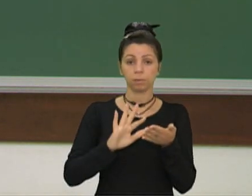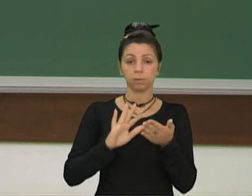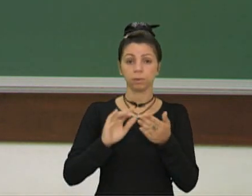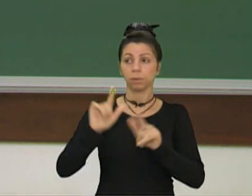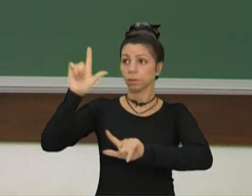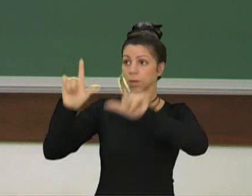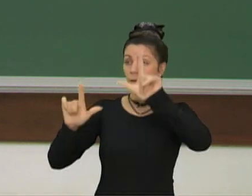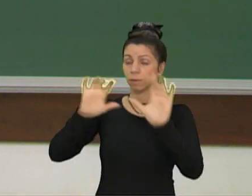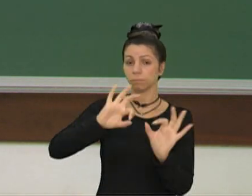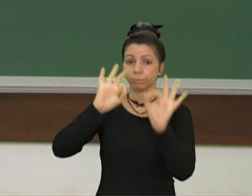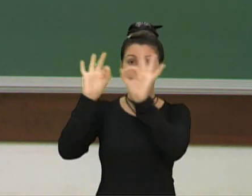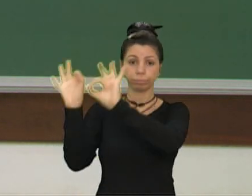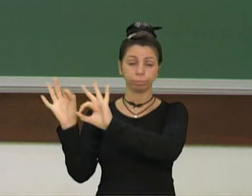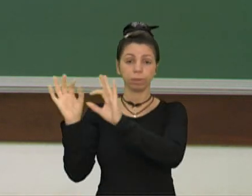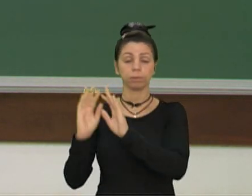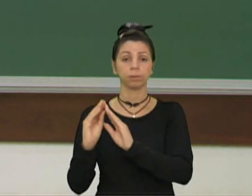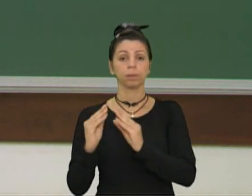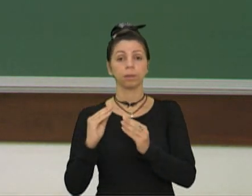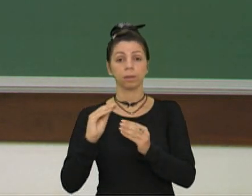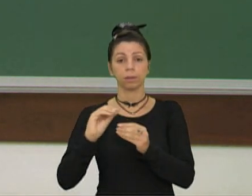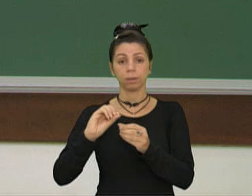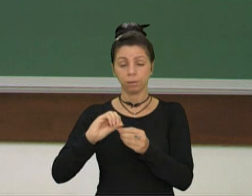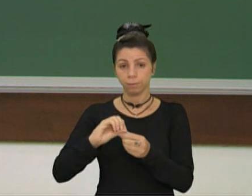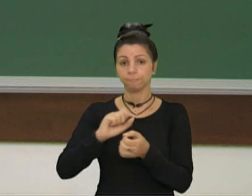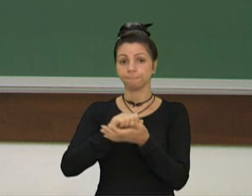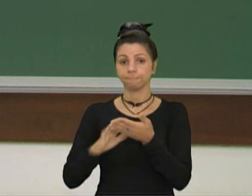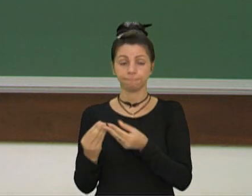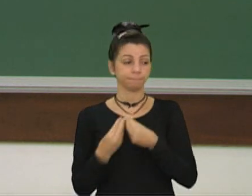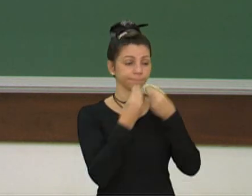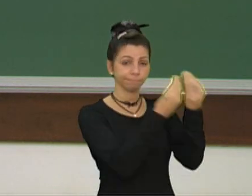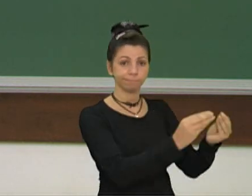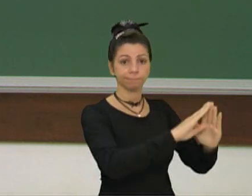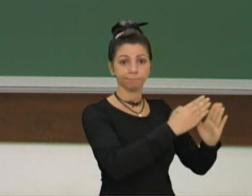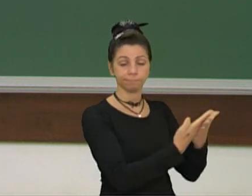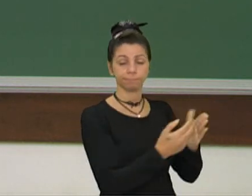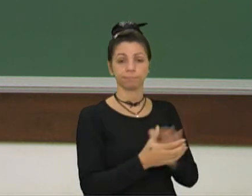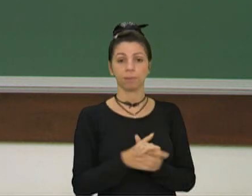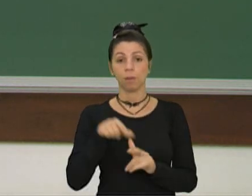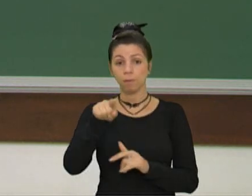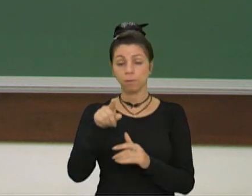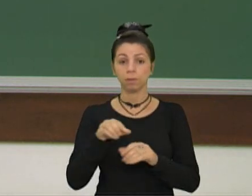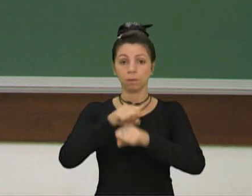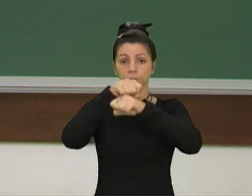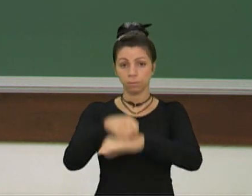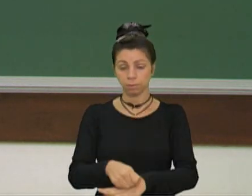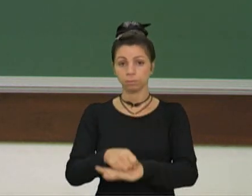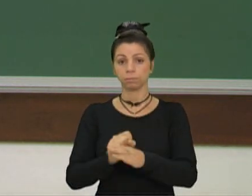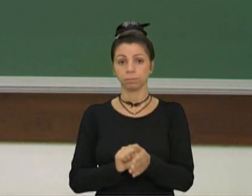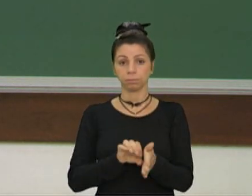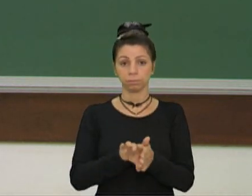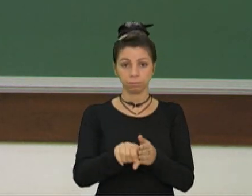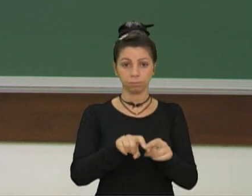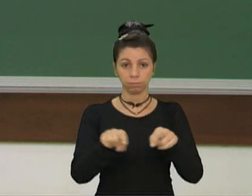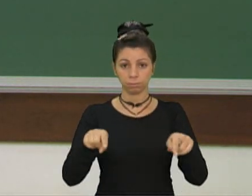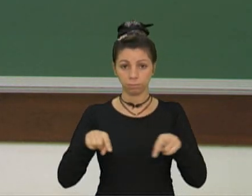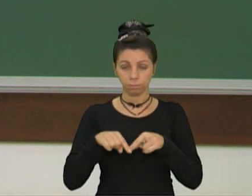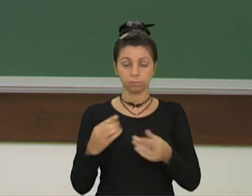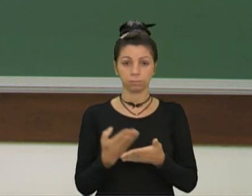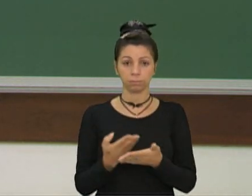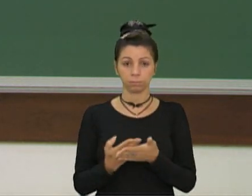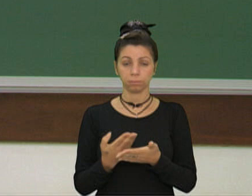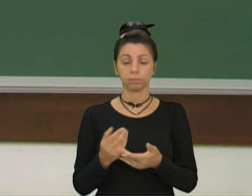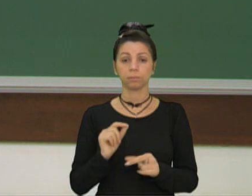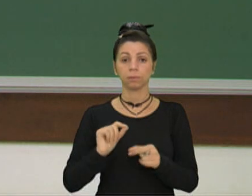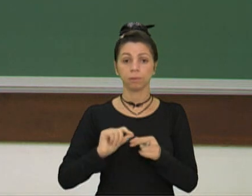Levem até a escola. E também aqueles que têm o aplicativo, estão acessando o Classroom, também entregue as atividades por